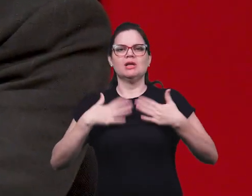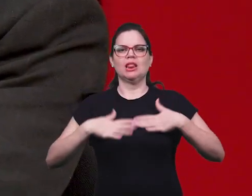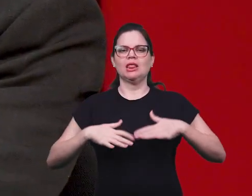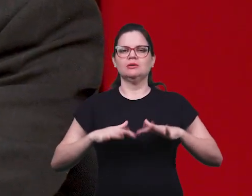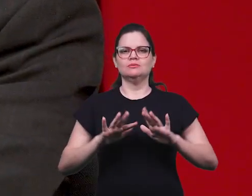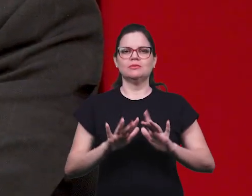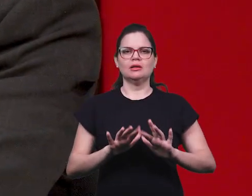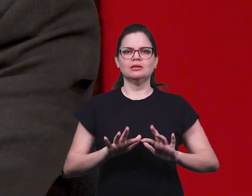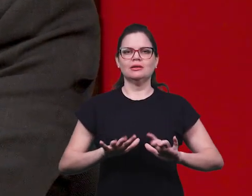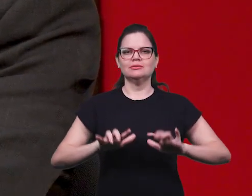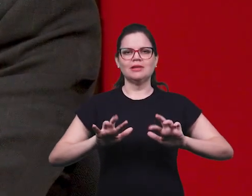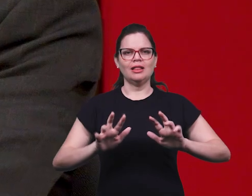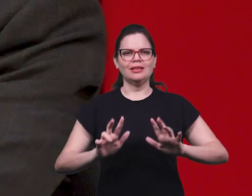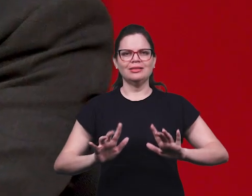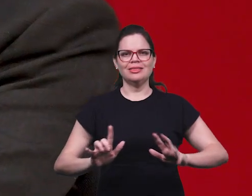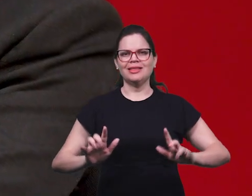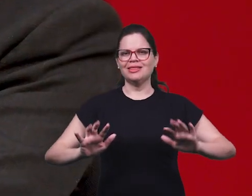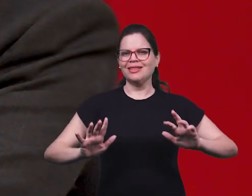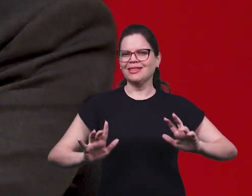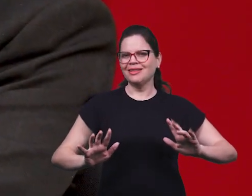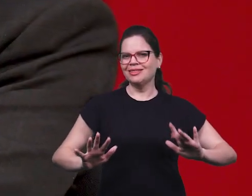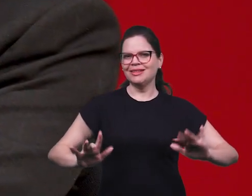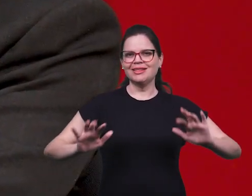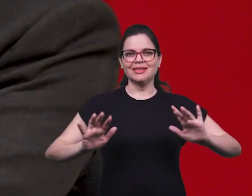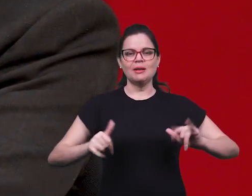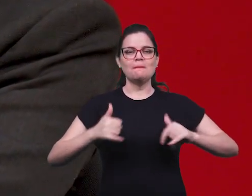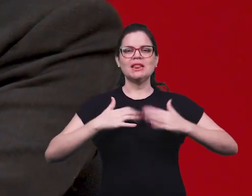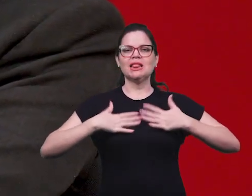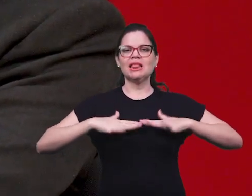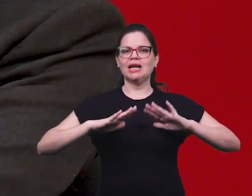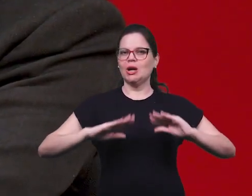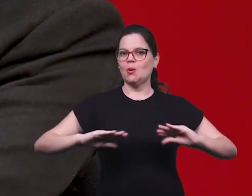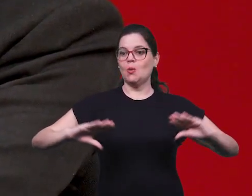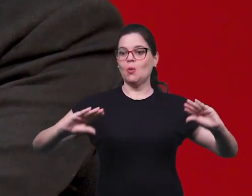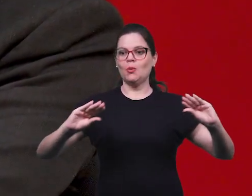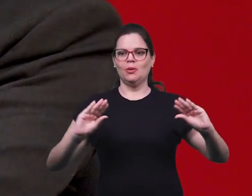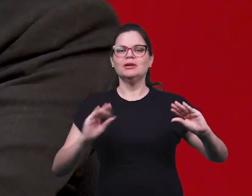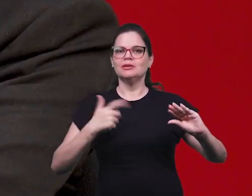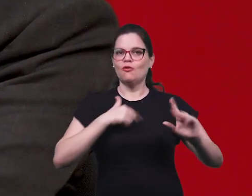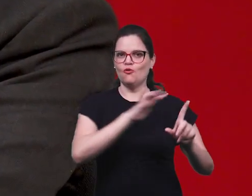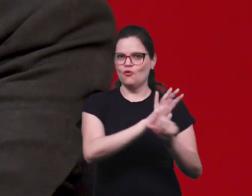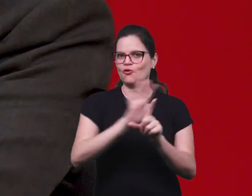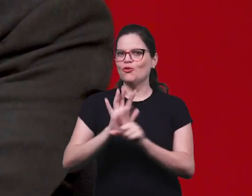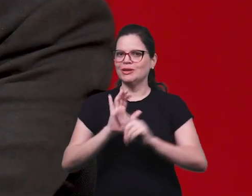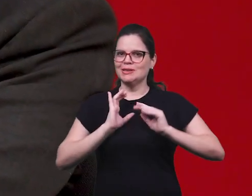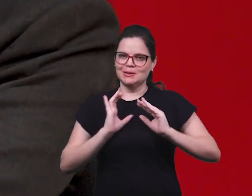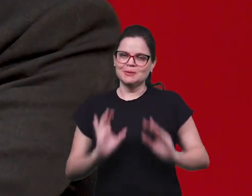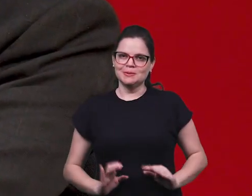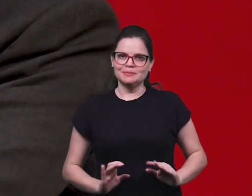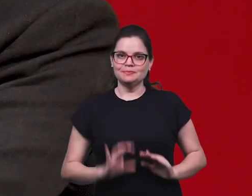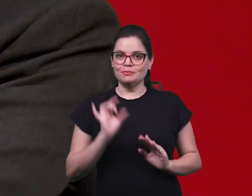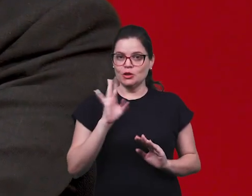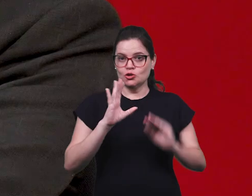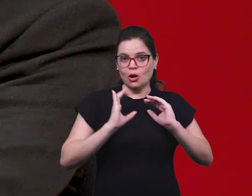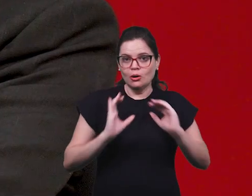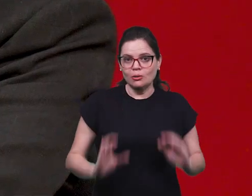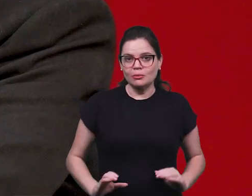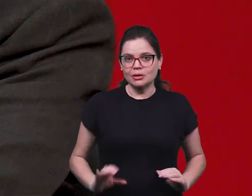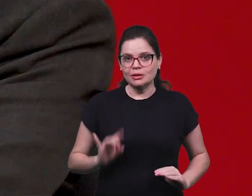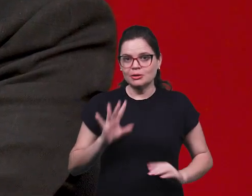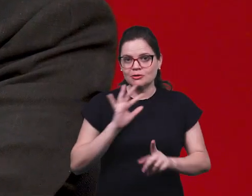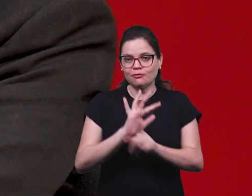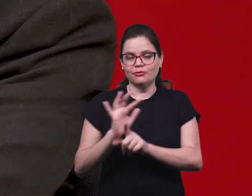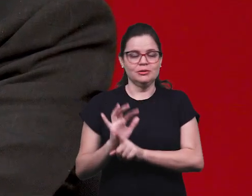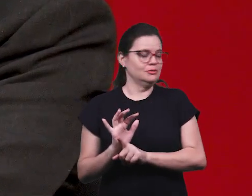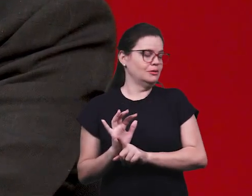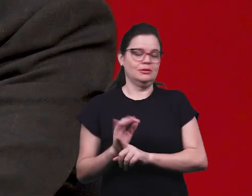melodiosa. Então, essa influência no comportamento para a tomada de decisão. Não só no comportamento, a gente vai perceber isso,